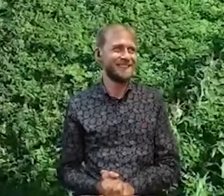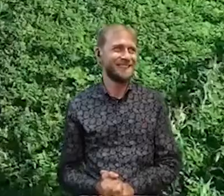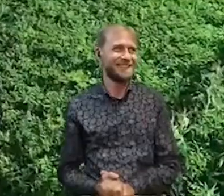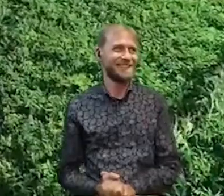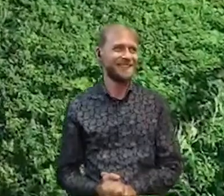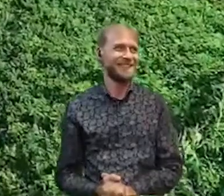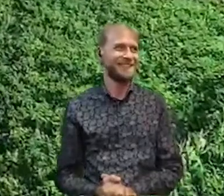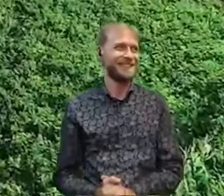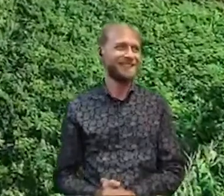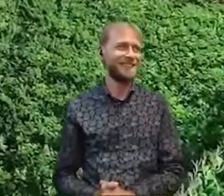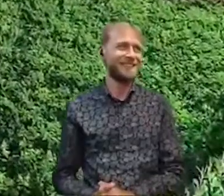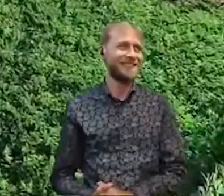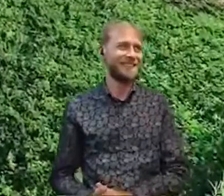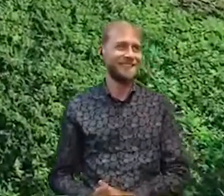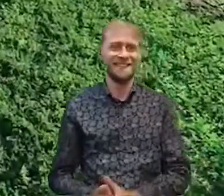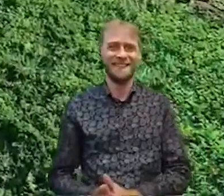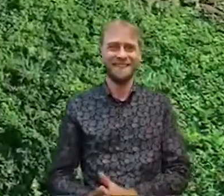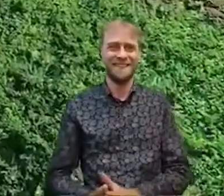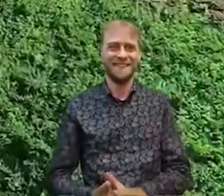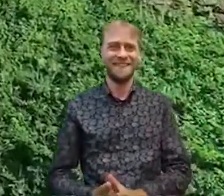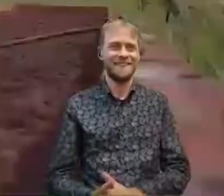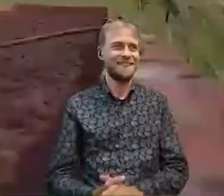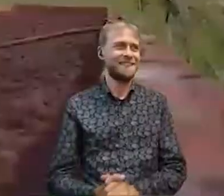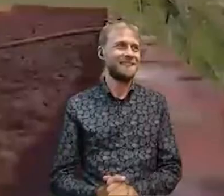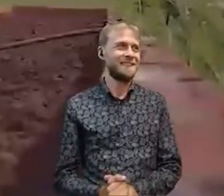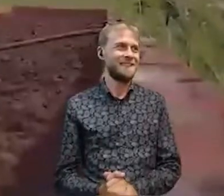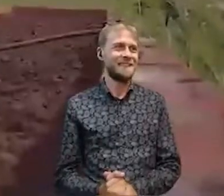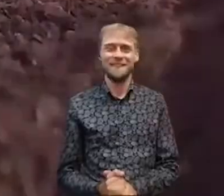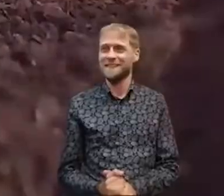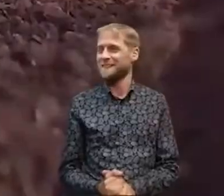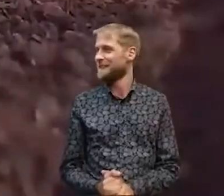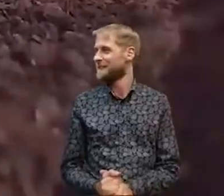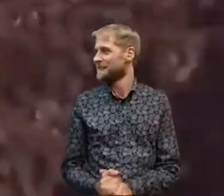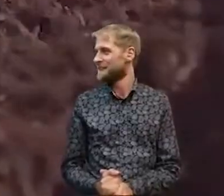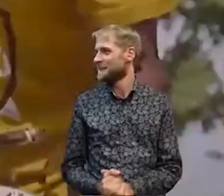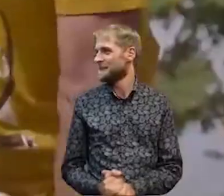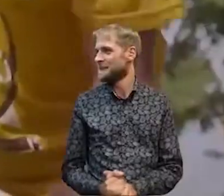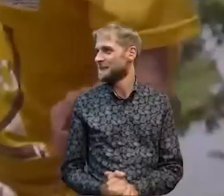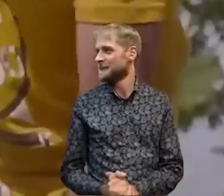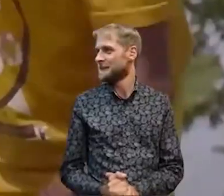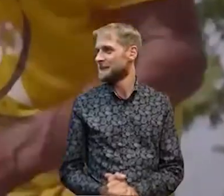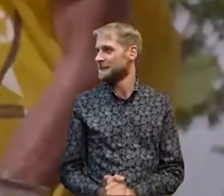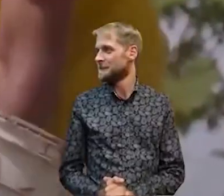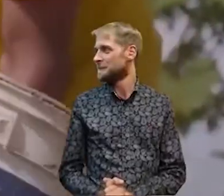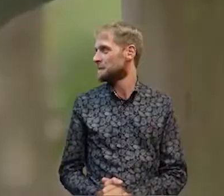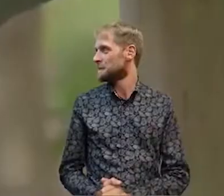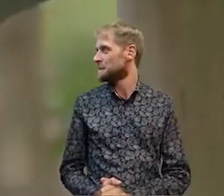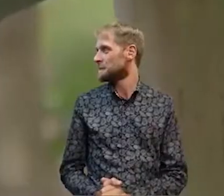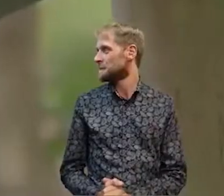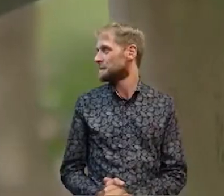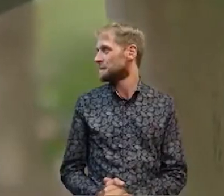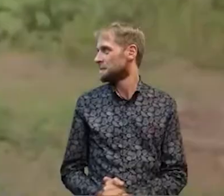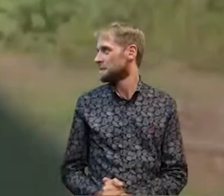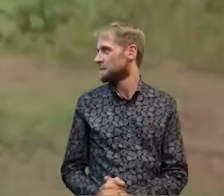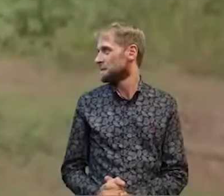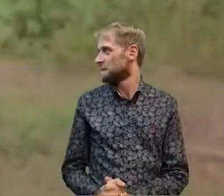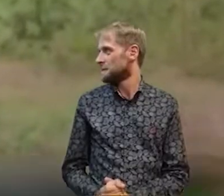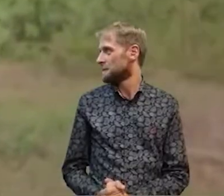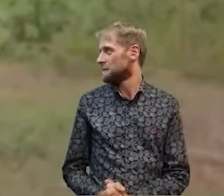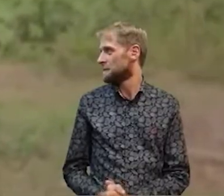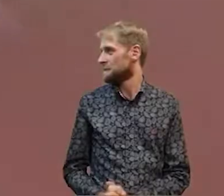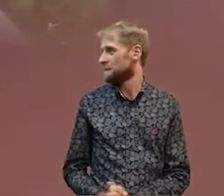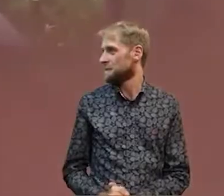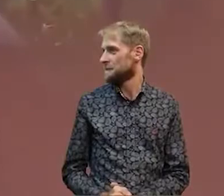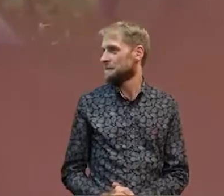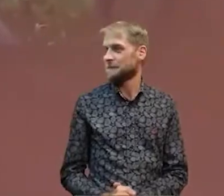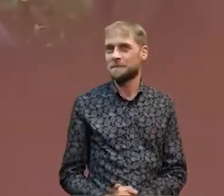No Piauí, a Secretaria de Agricultura Familiar trabalha com a finalidade de proporcionar mais oportunidades para a